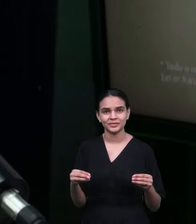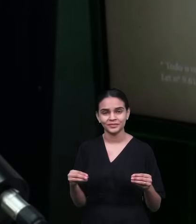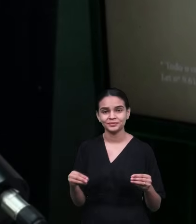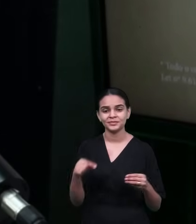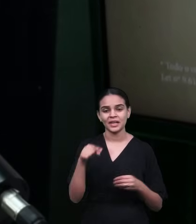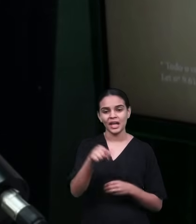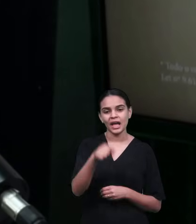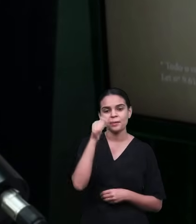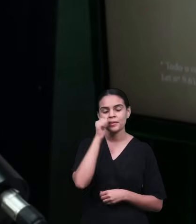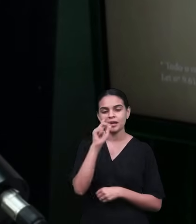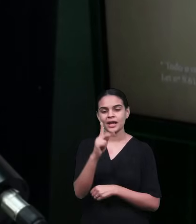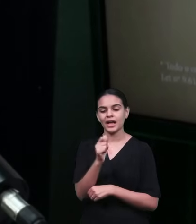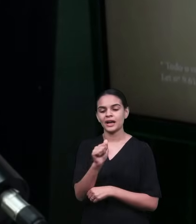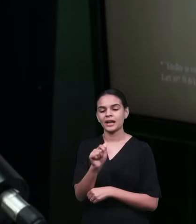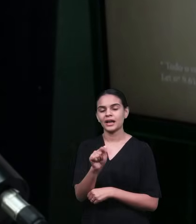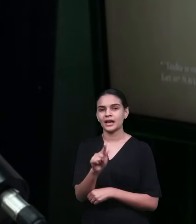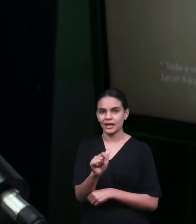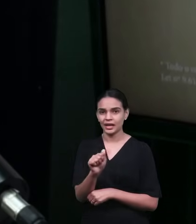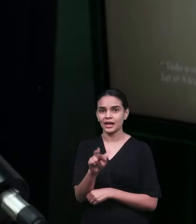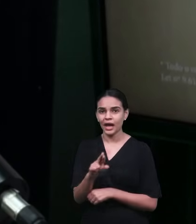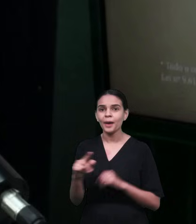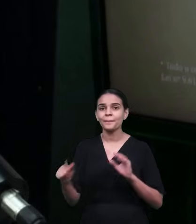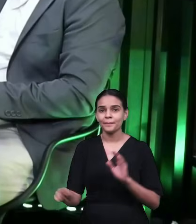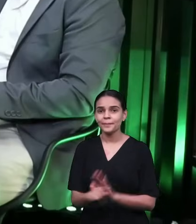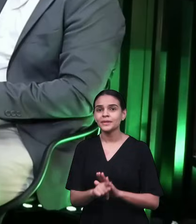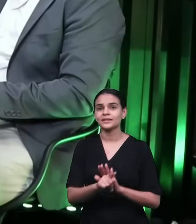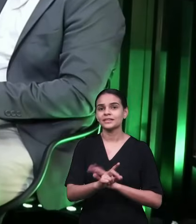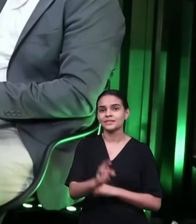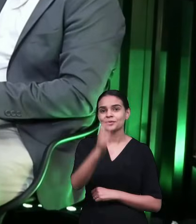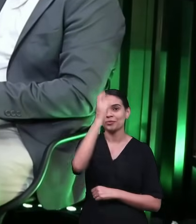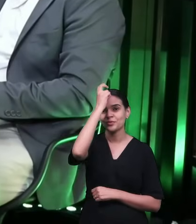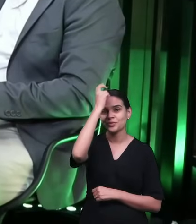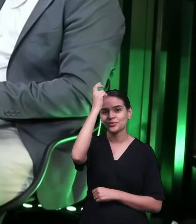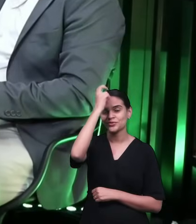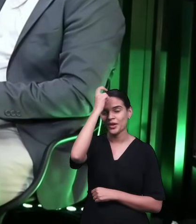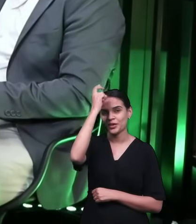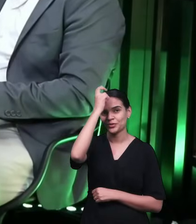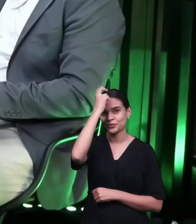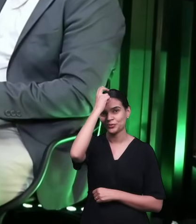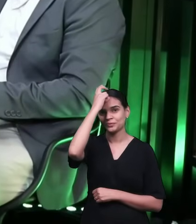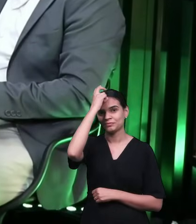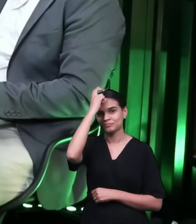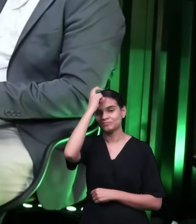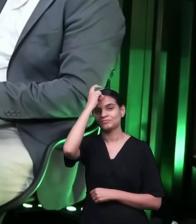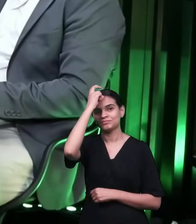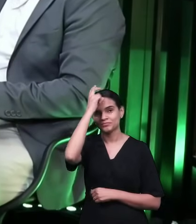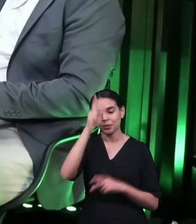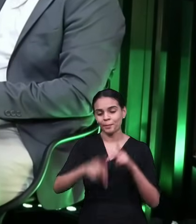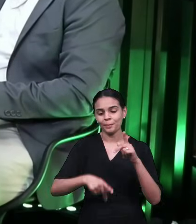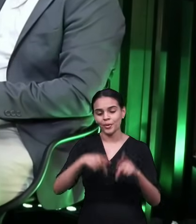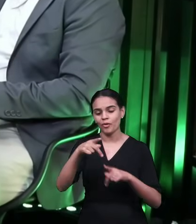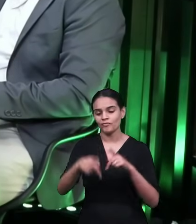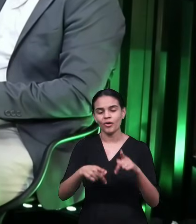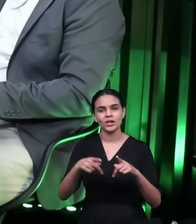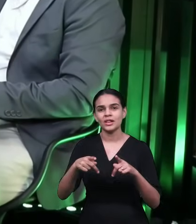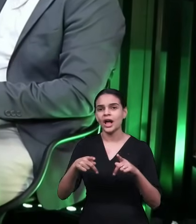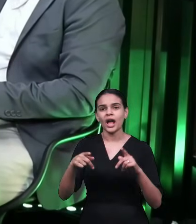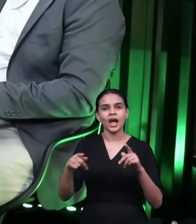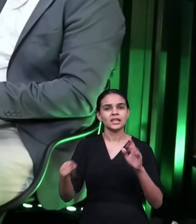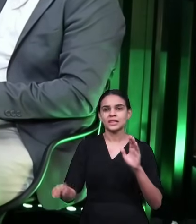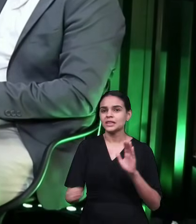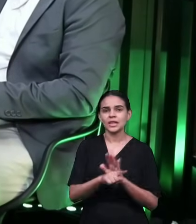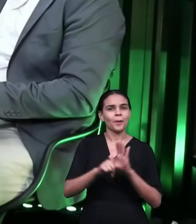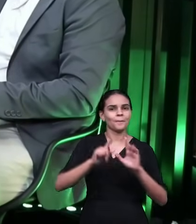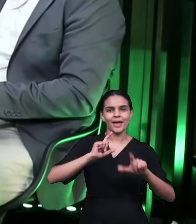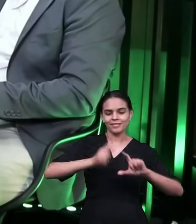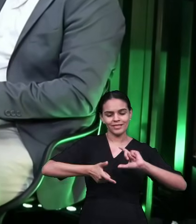egípcia, ela não era da casa, ela não era de Israel, ela não tinha aquele sangue que